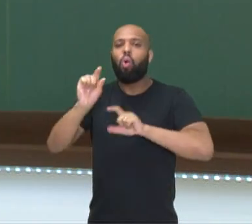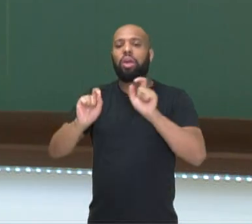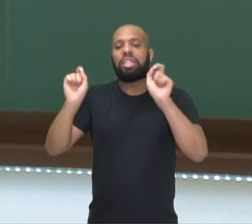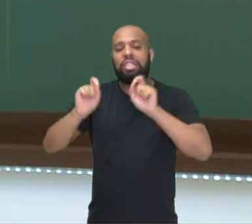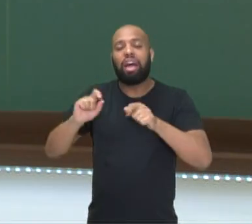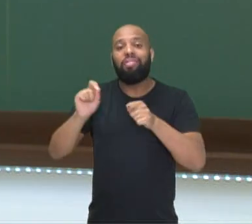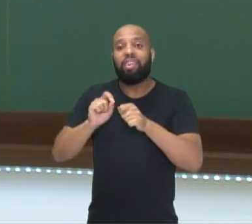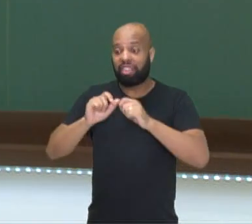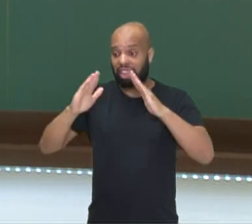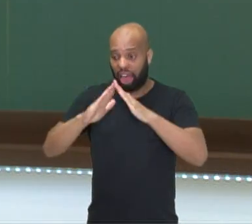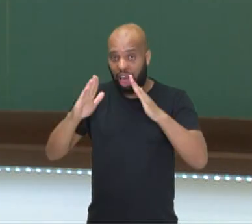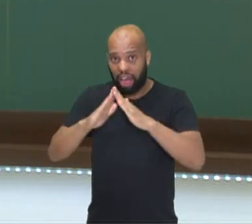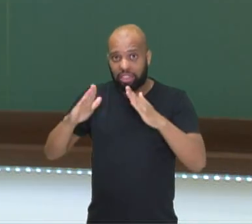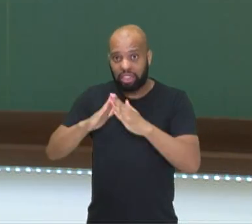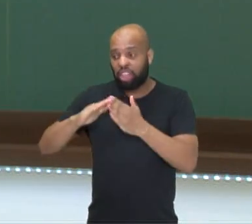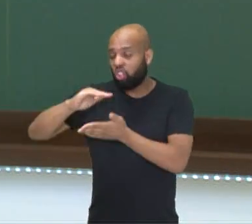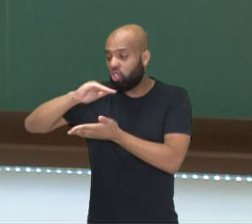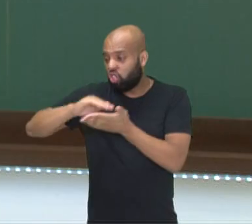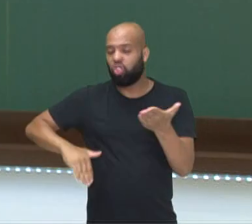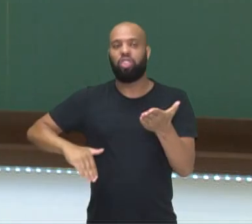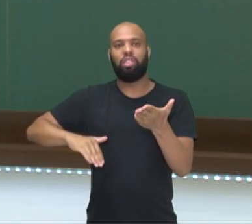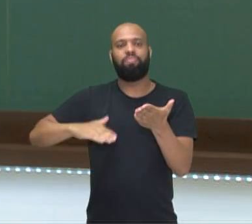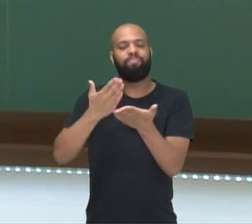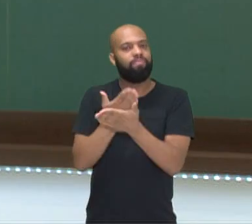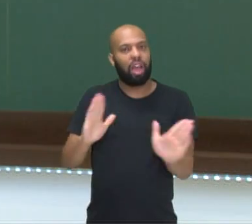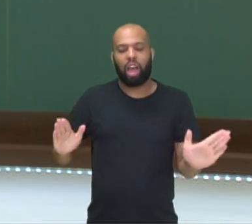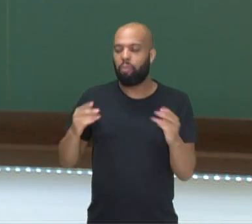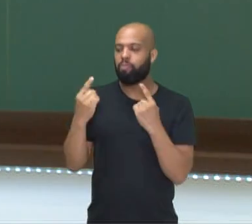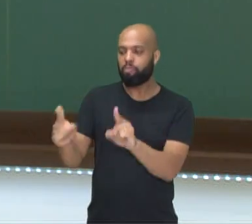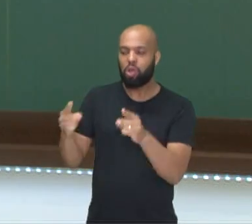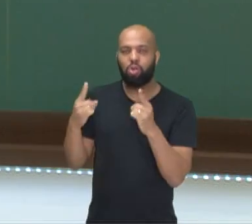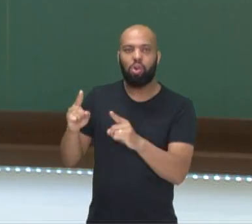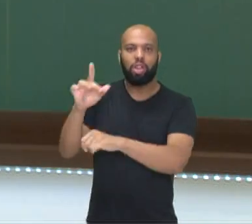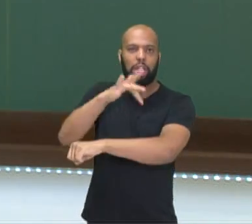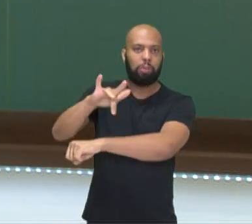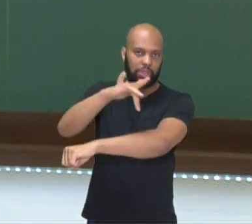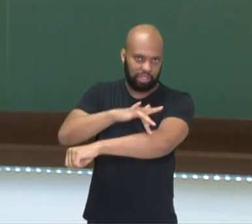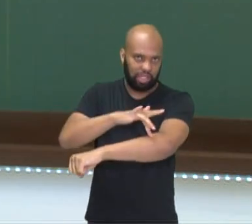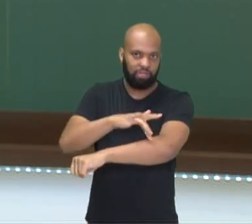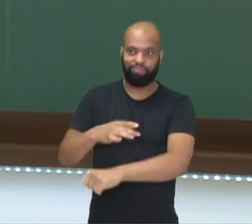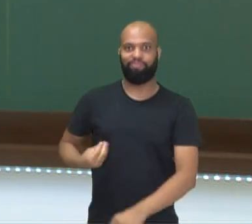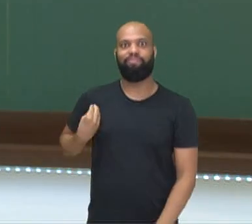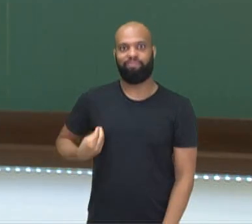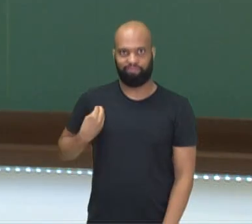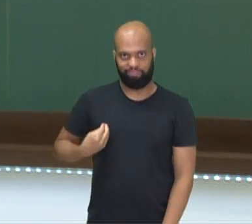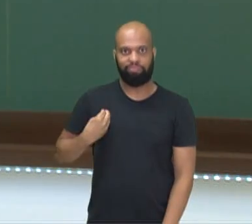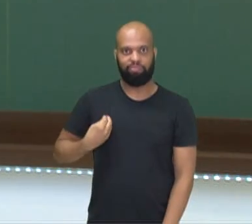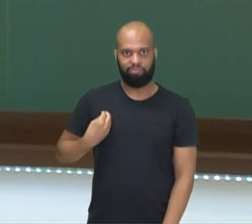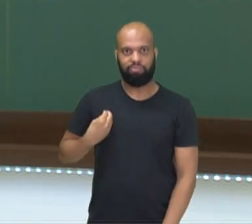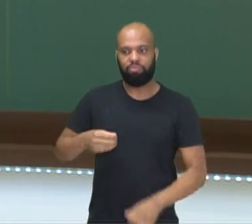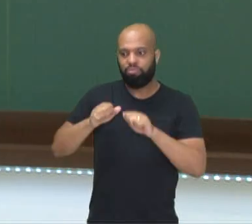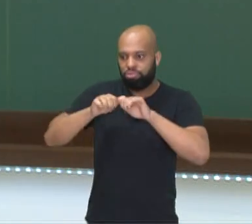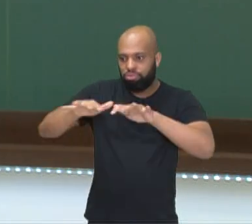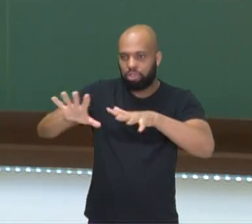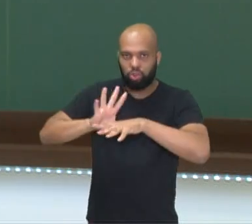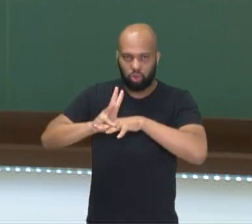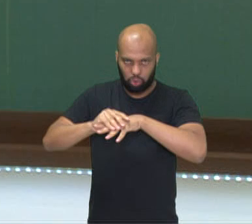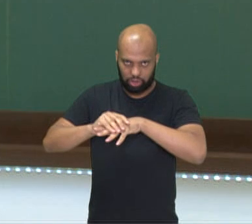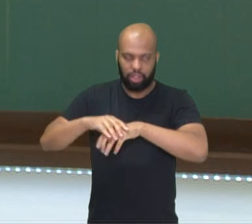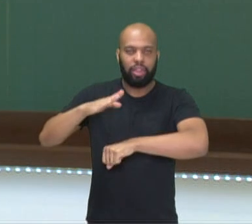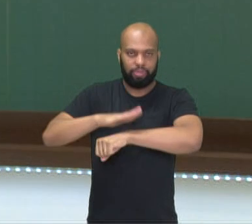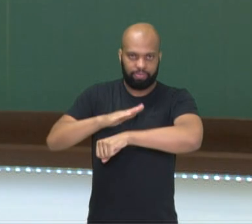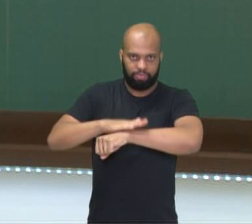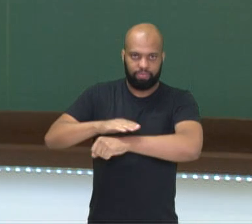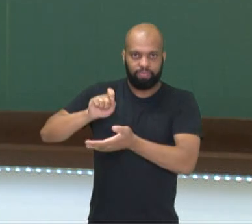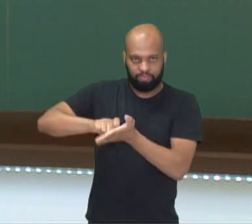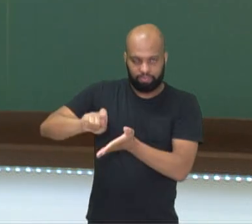tomar para eliminar, para combater esses mosquitos que estão envolvidos na transmissão da doença? Eu vou dar um